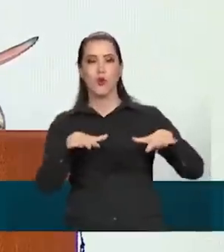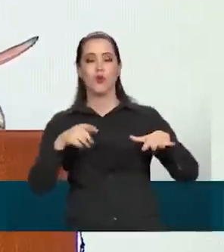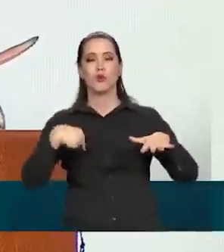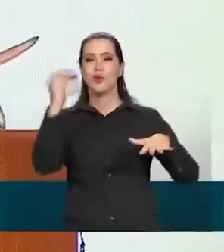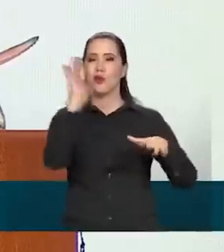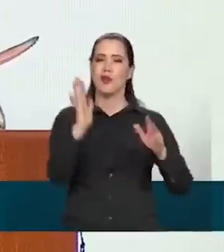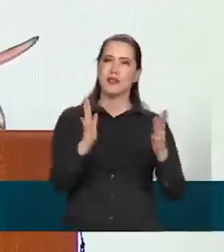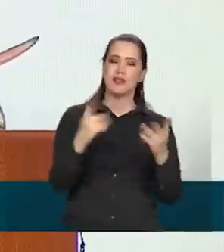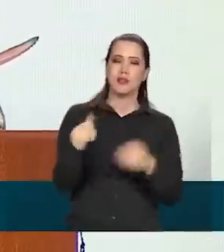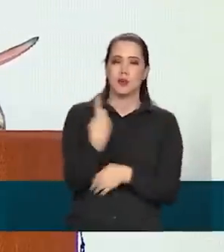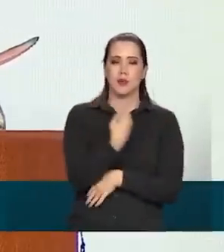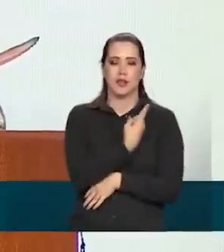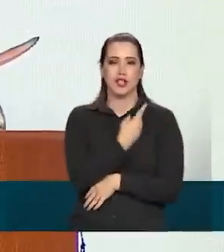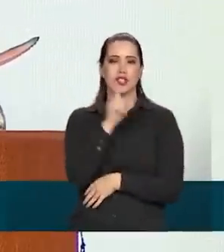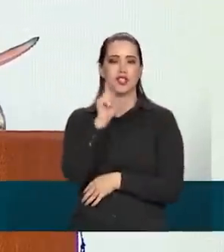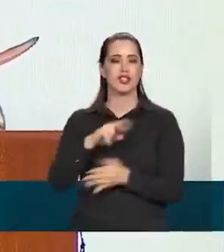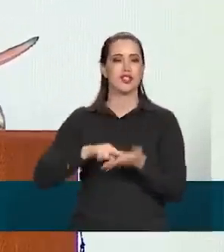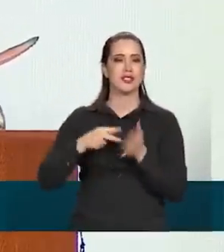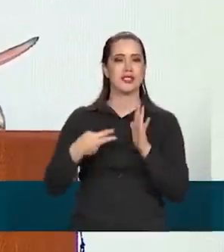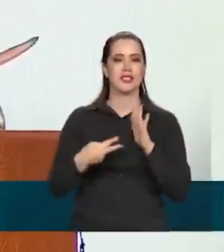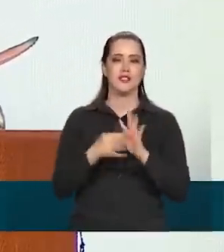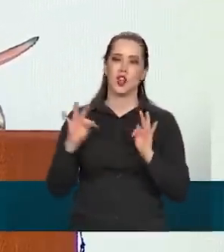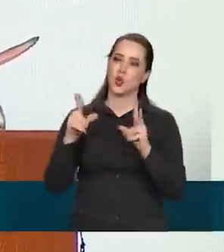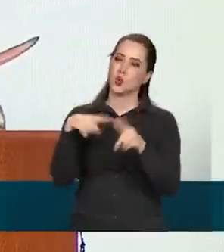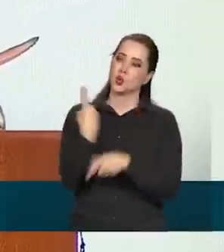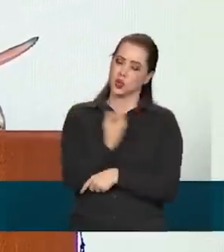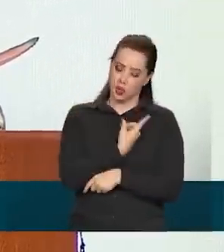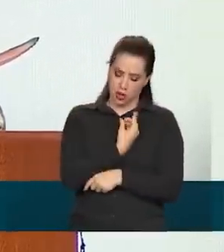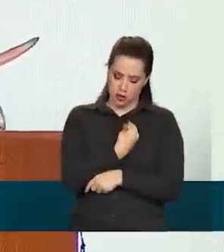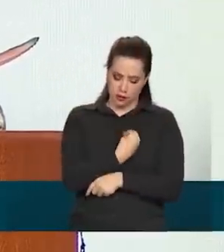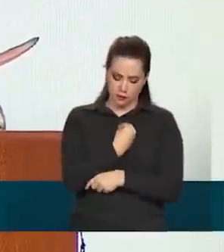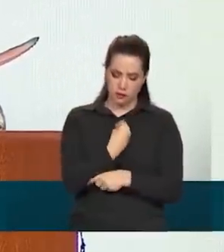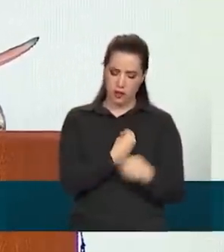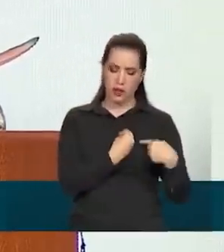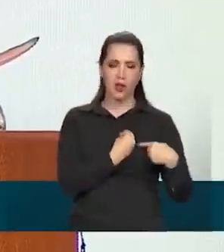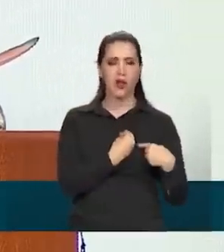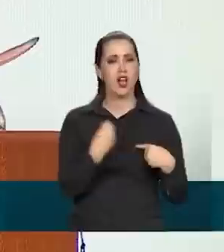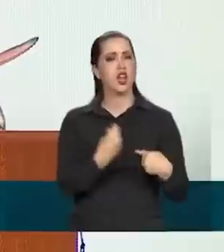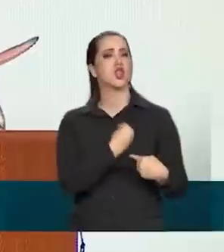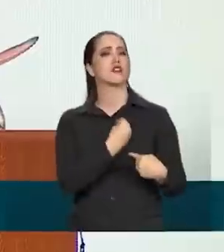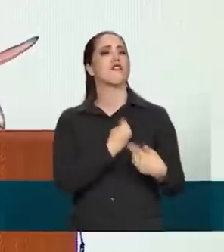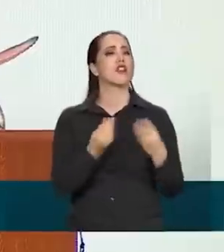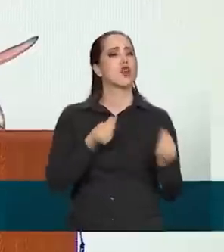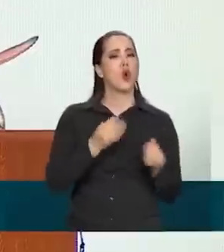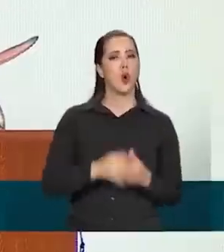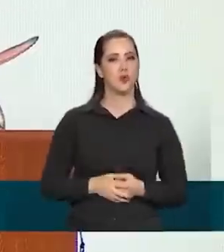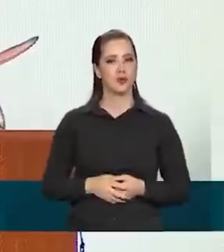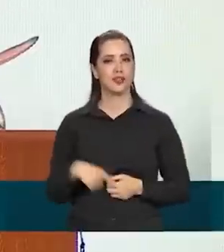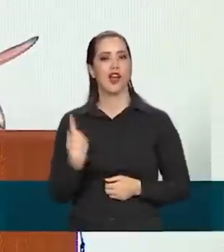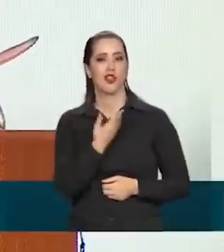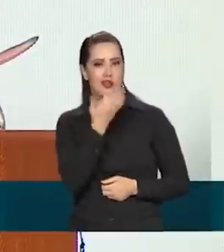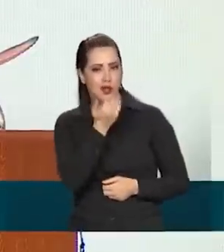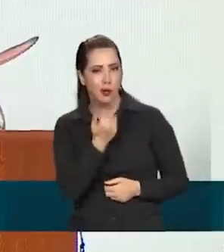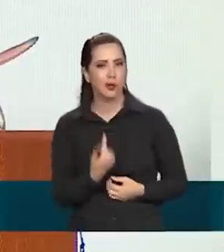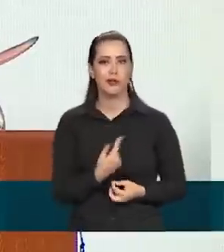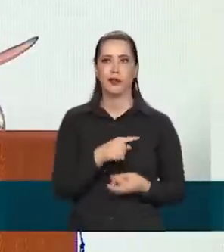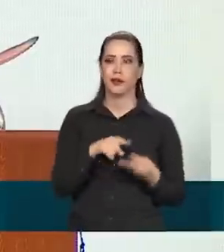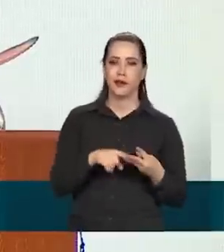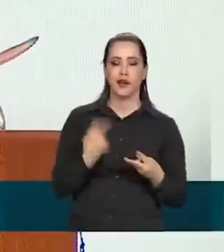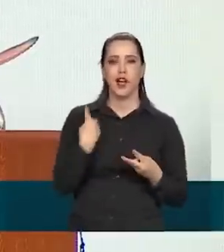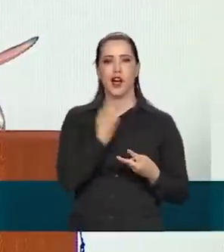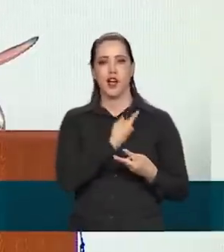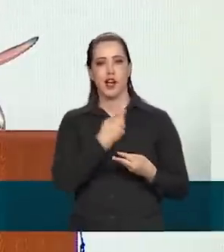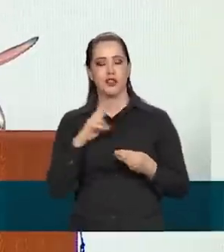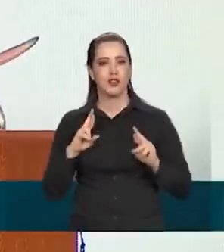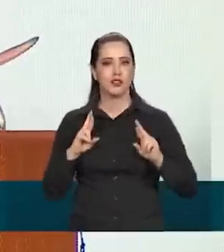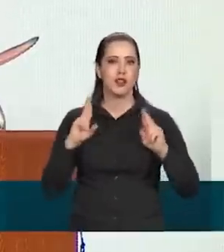brasileiras, para nós, significa tudo o que somos. É nosso modo de vida, nossa comida, nossos